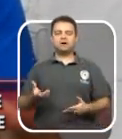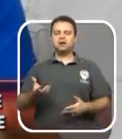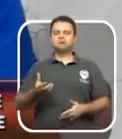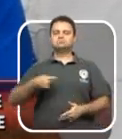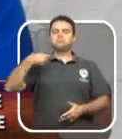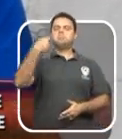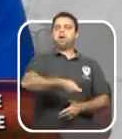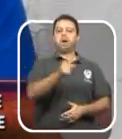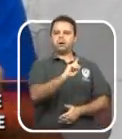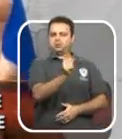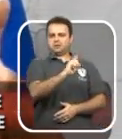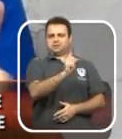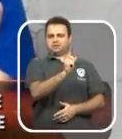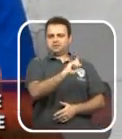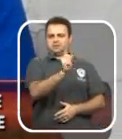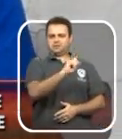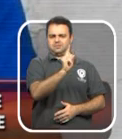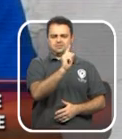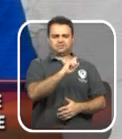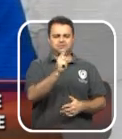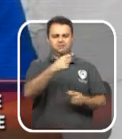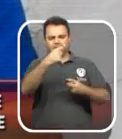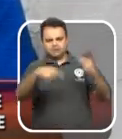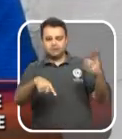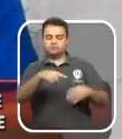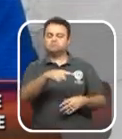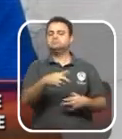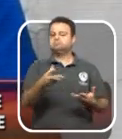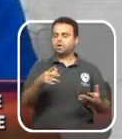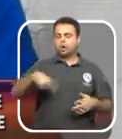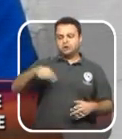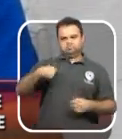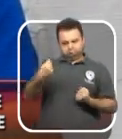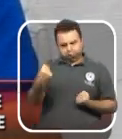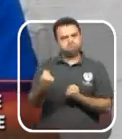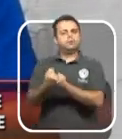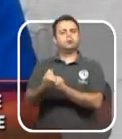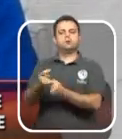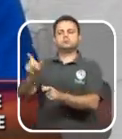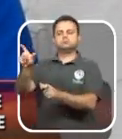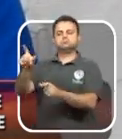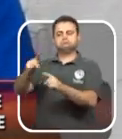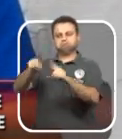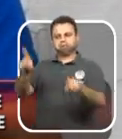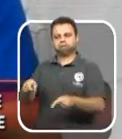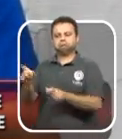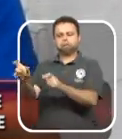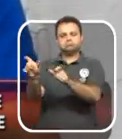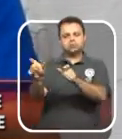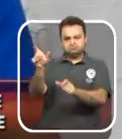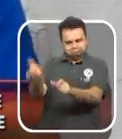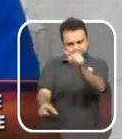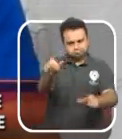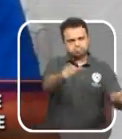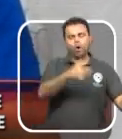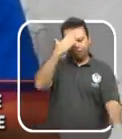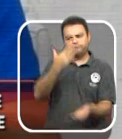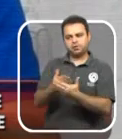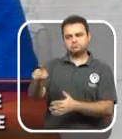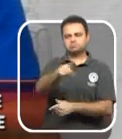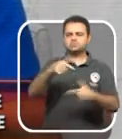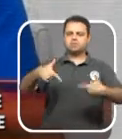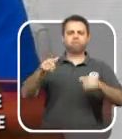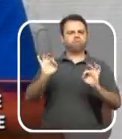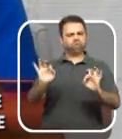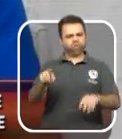trabalhadores, hoje quase 5.000 trabalhadores terceirizados que prestam serviço em quase todas as secretarias do